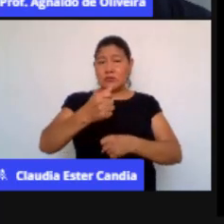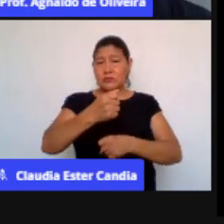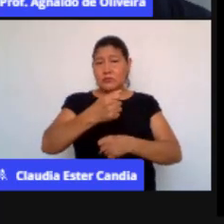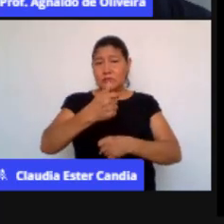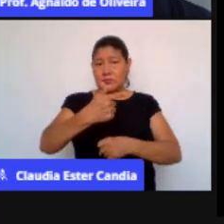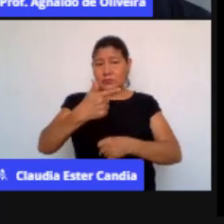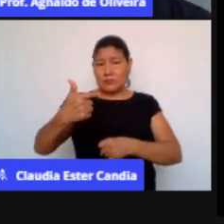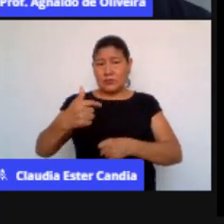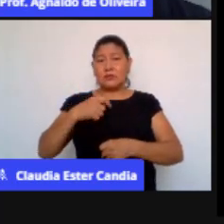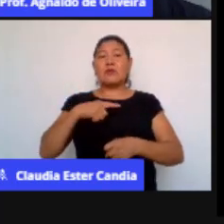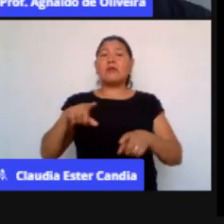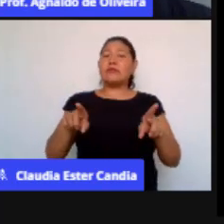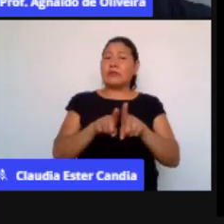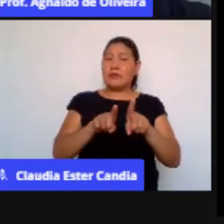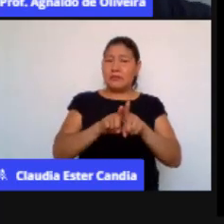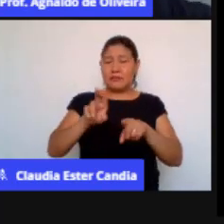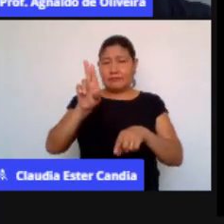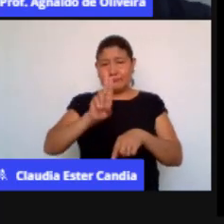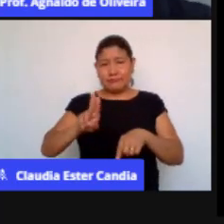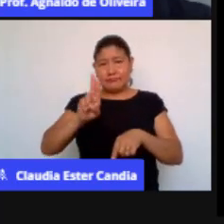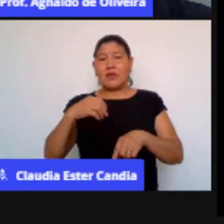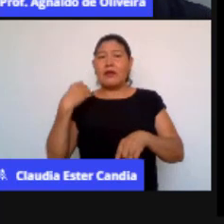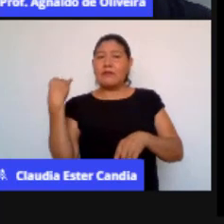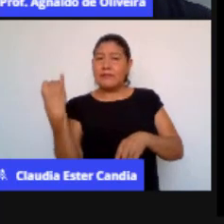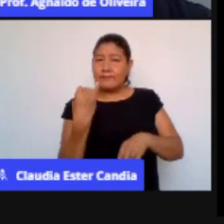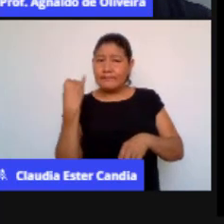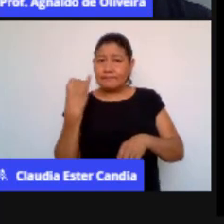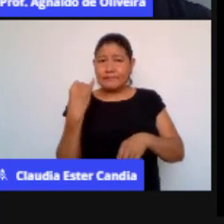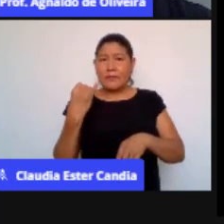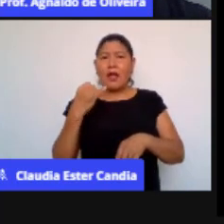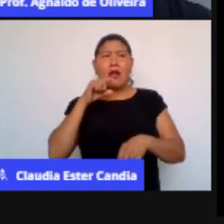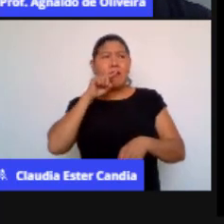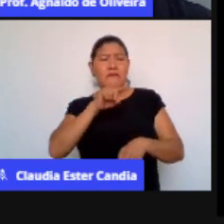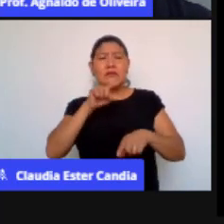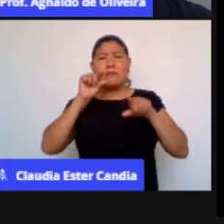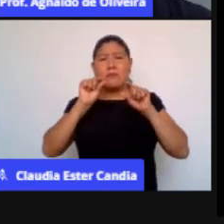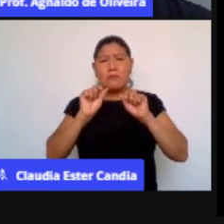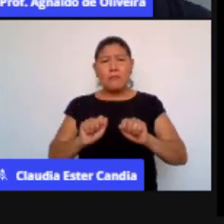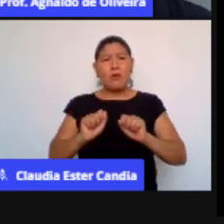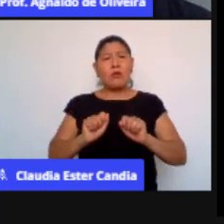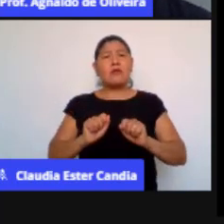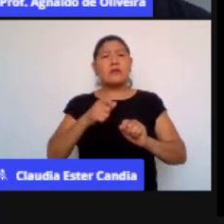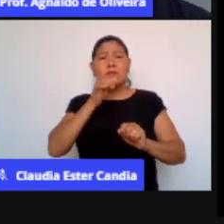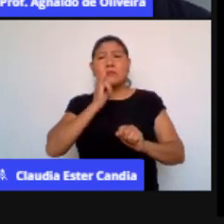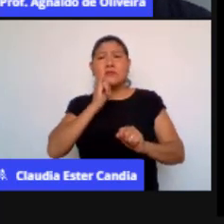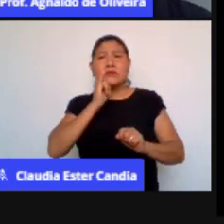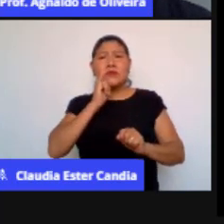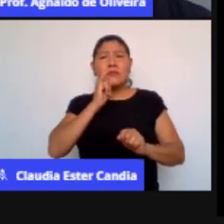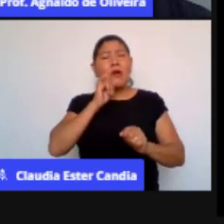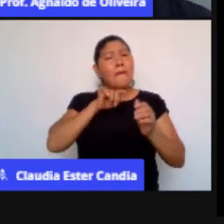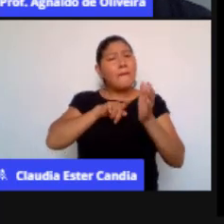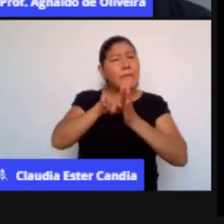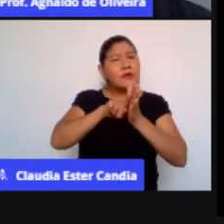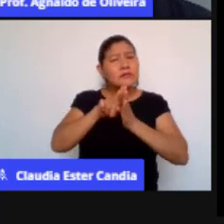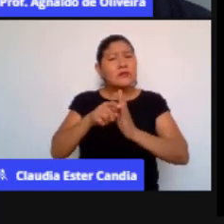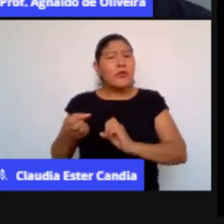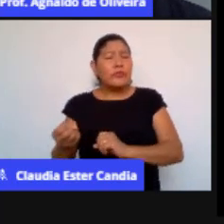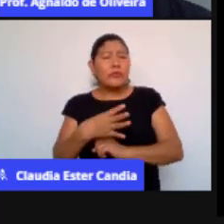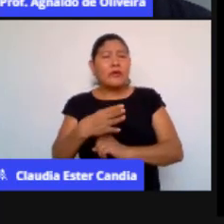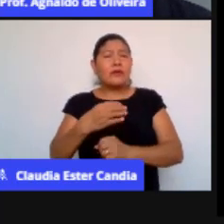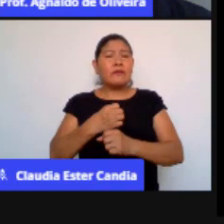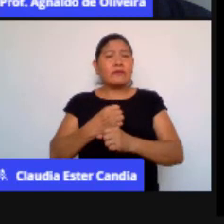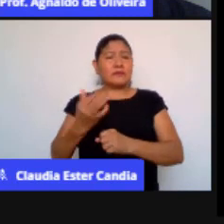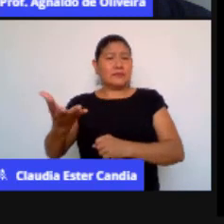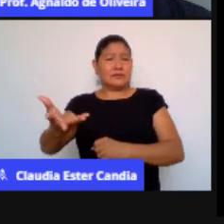vocês podem estar escolhendo outras habilidades, mas se você precisar fazer escolhas, se você precisar eliminar, deixar de trabalhar algumas